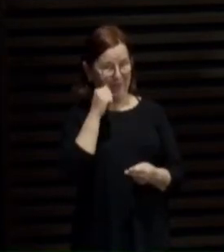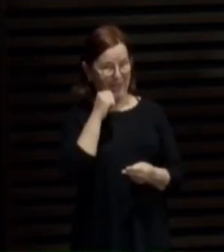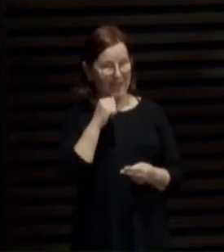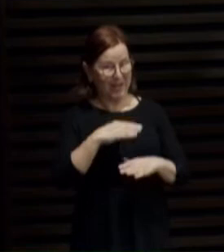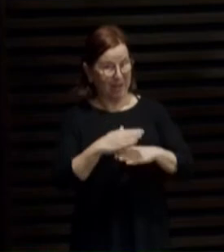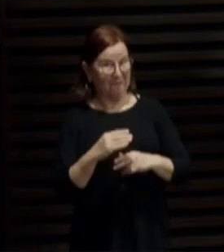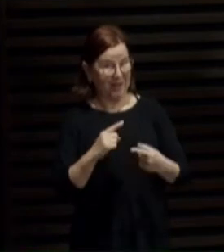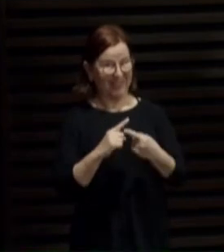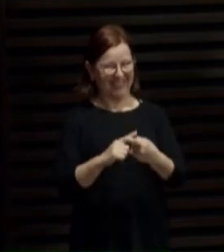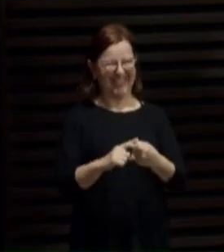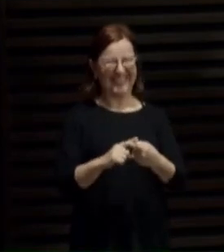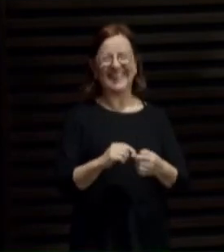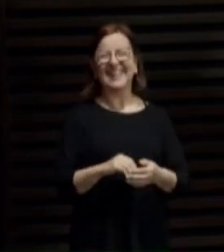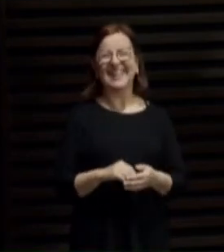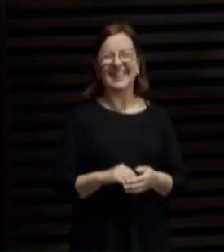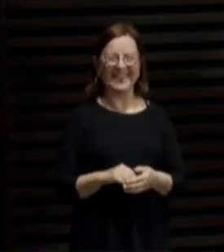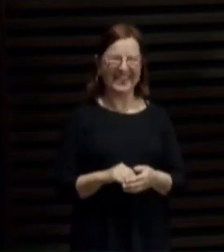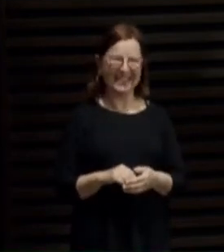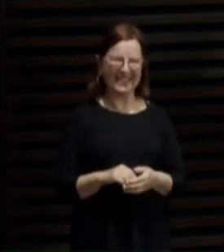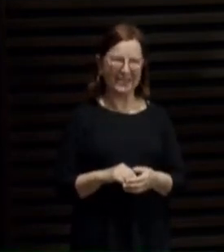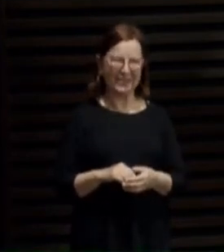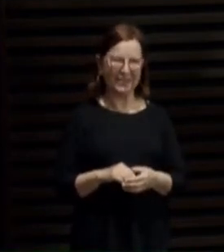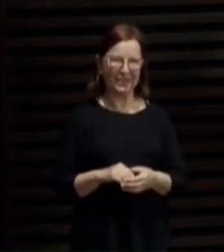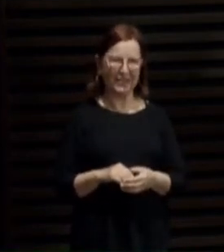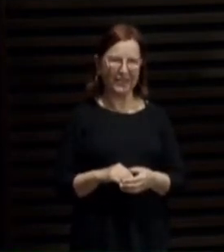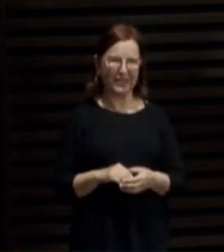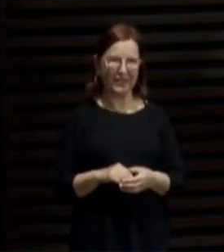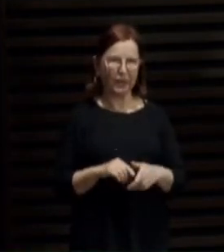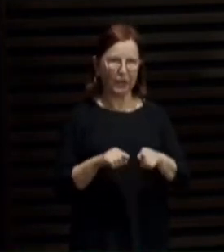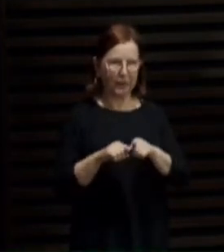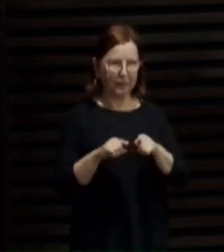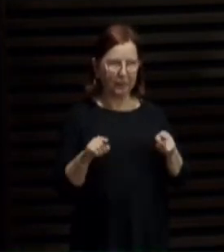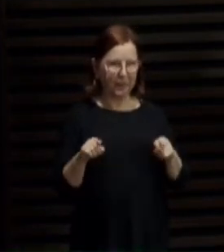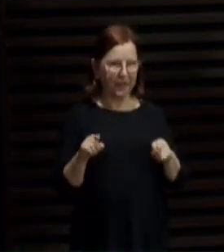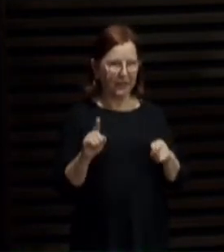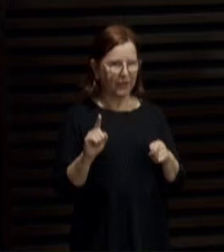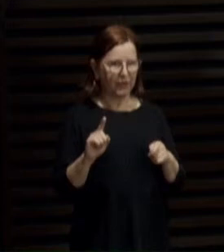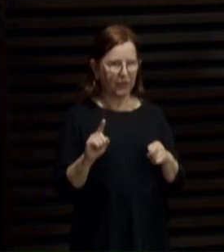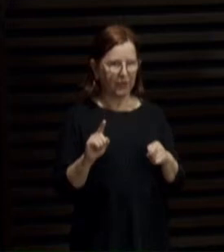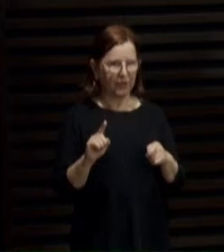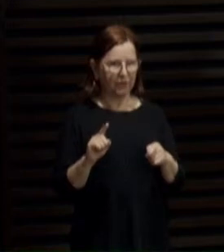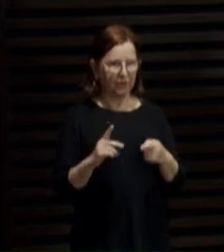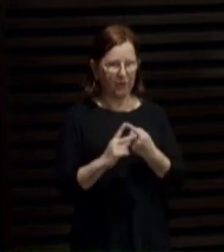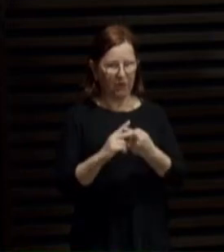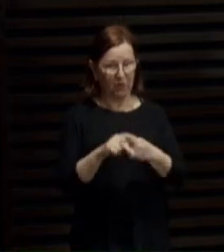mais... Mas não foi... Eu não encho as duas mãos de correção.